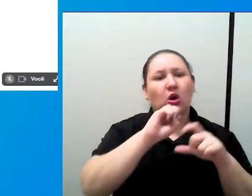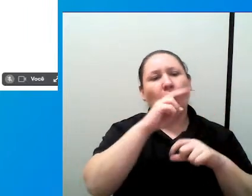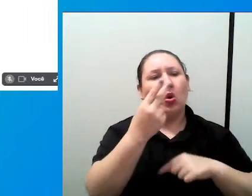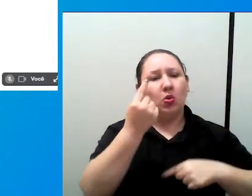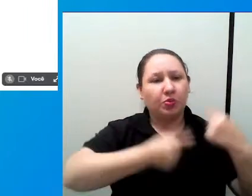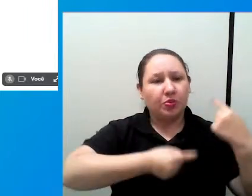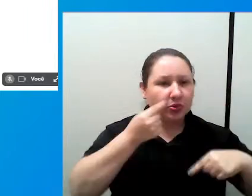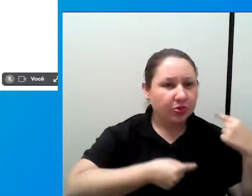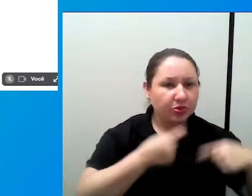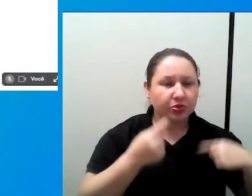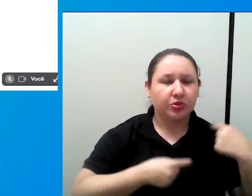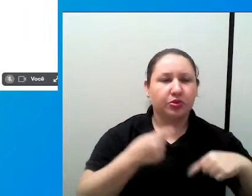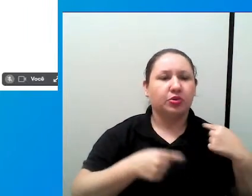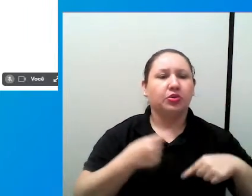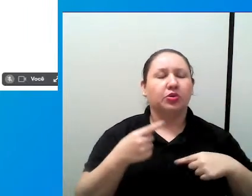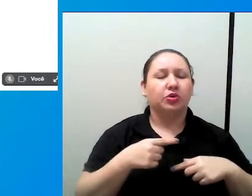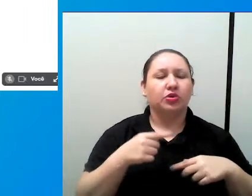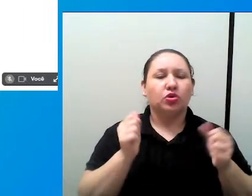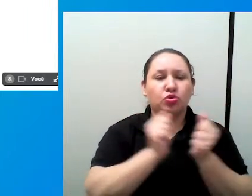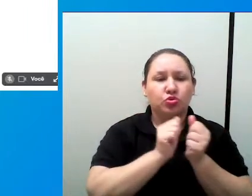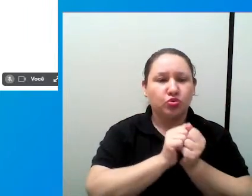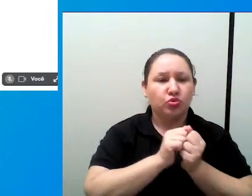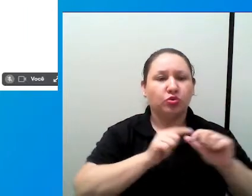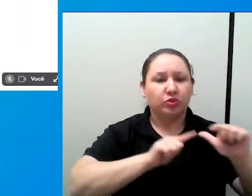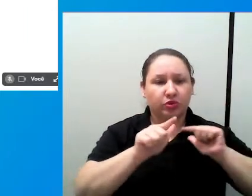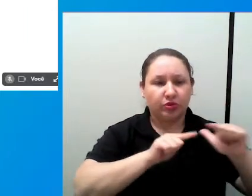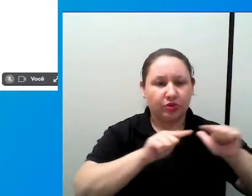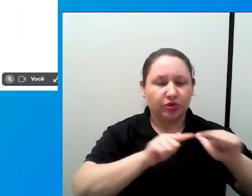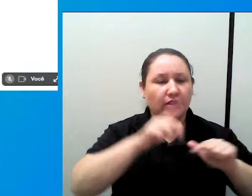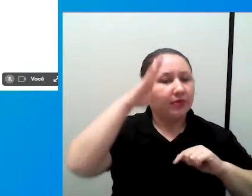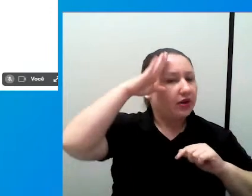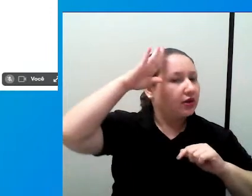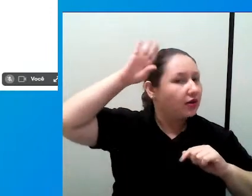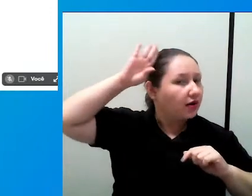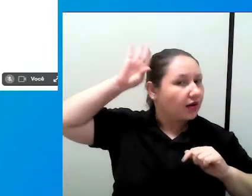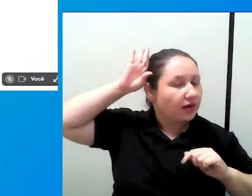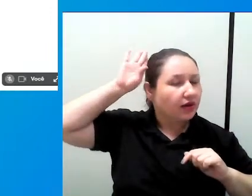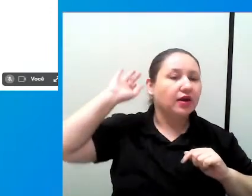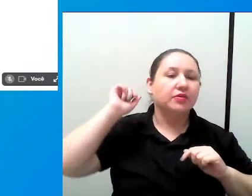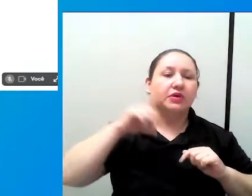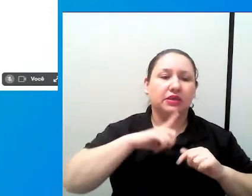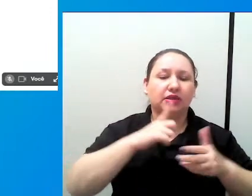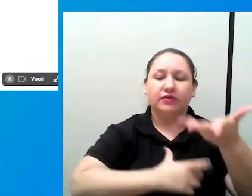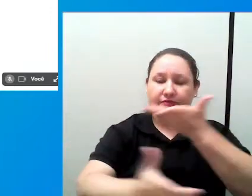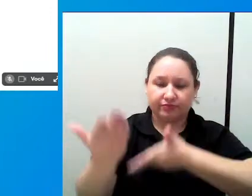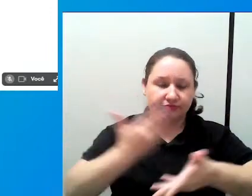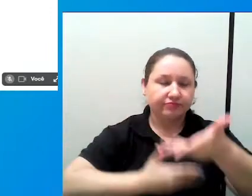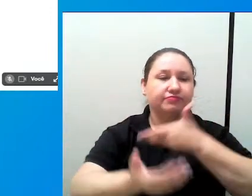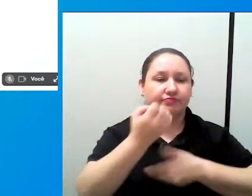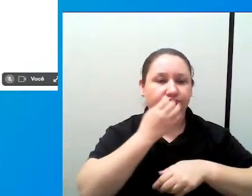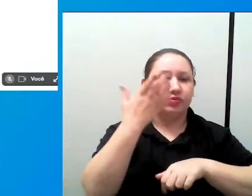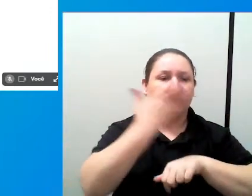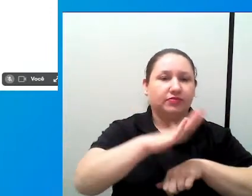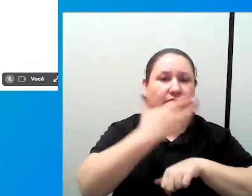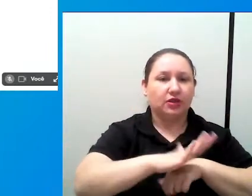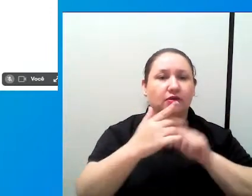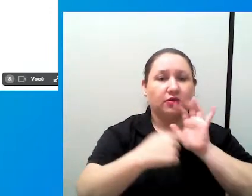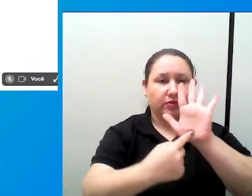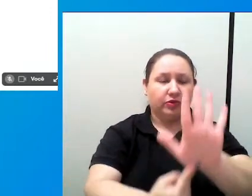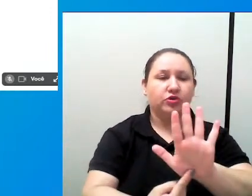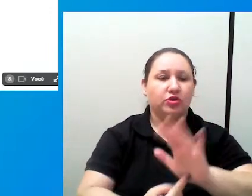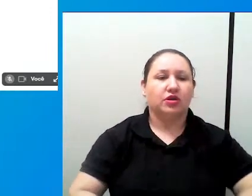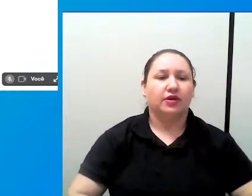sobre território, apresentação de trabalhos acadêmicos, eventos de exposição. Tem se socializado bastante essas práticas. Então, trazer uma delas